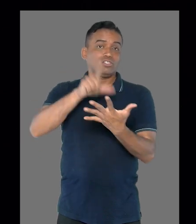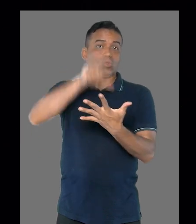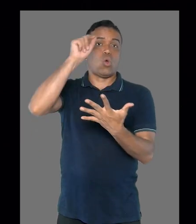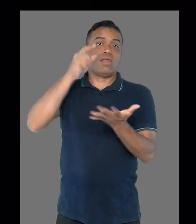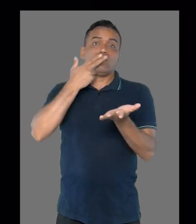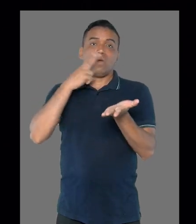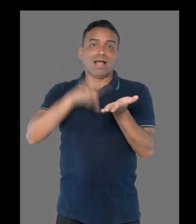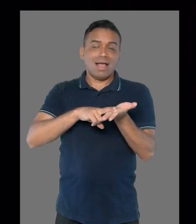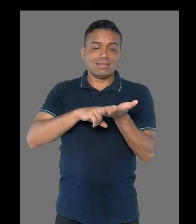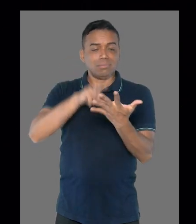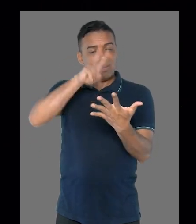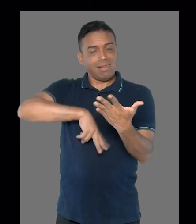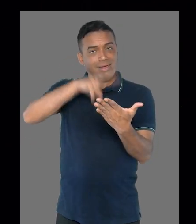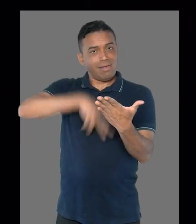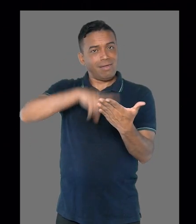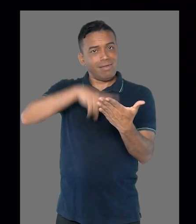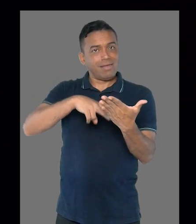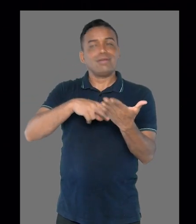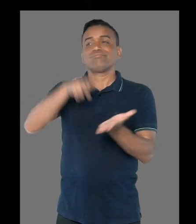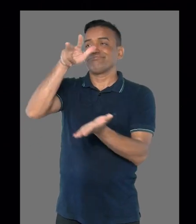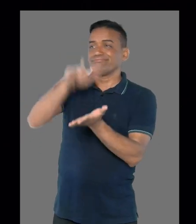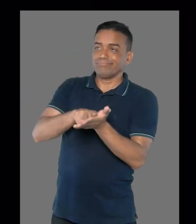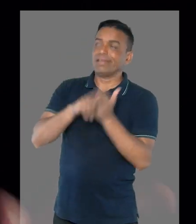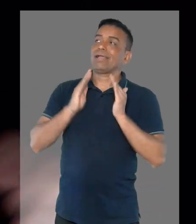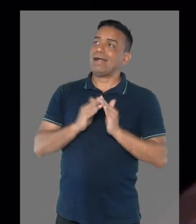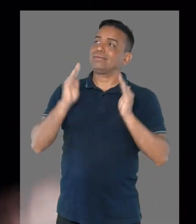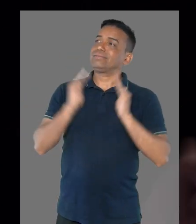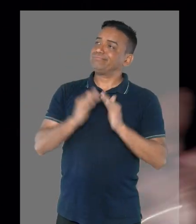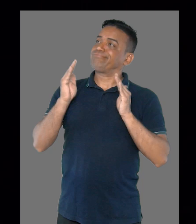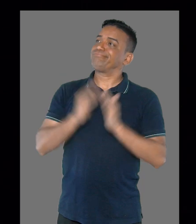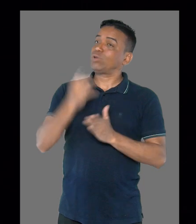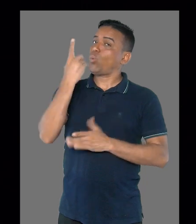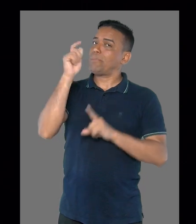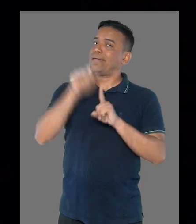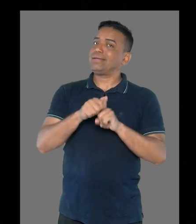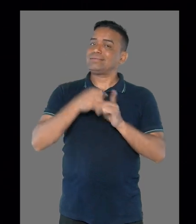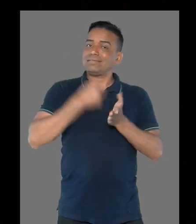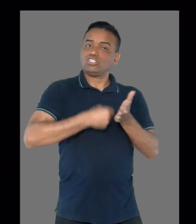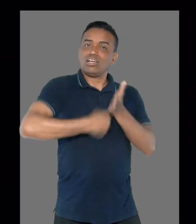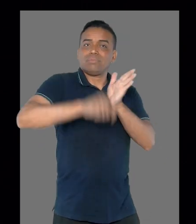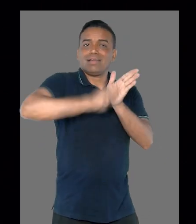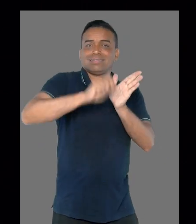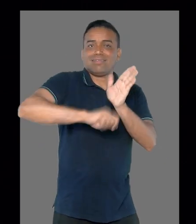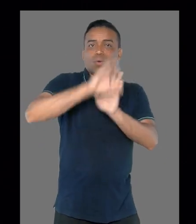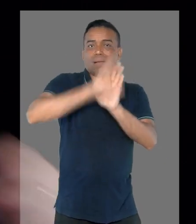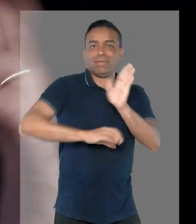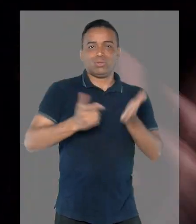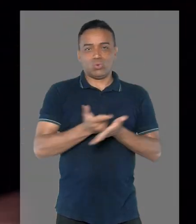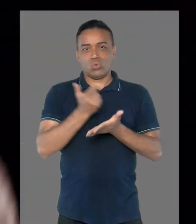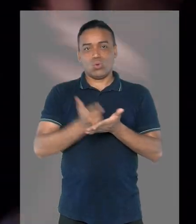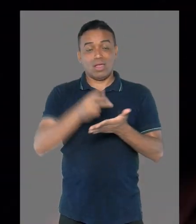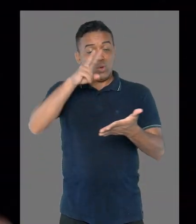uma carta ali para ler e eu fiquei, então, de molho um mês me dedicando lá àquele capítulo. Assim.